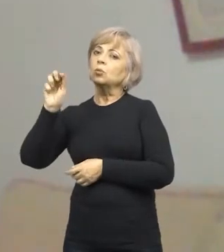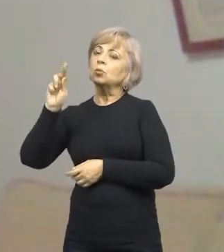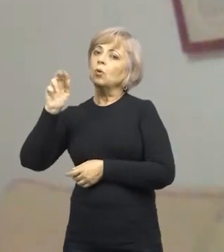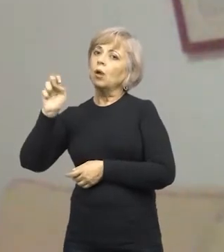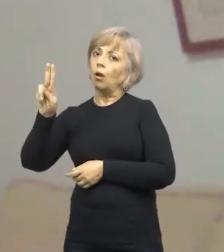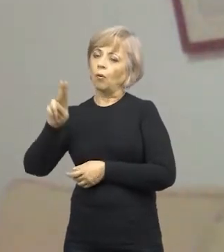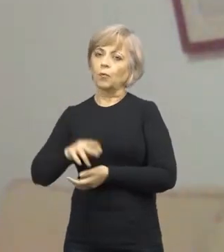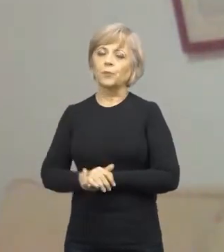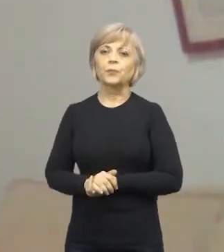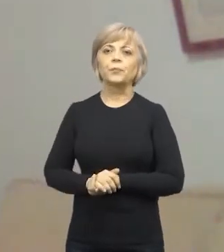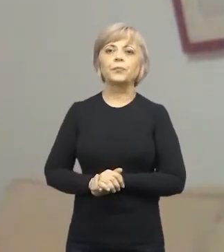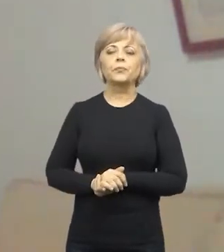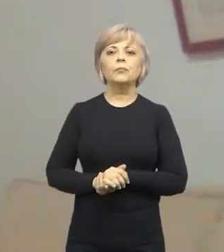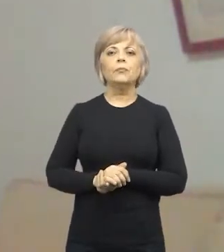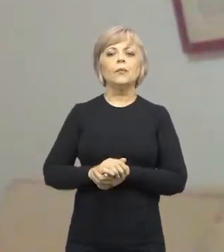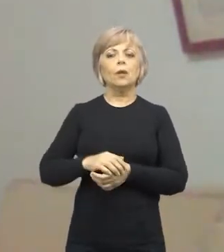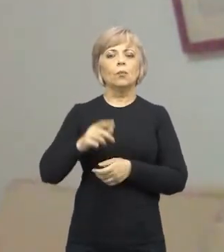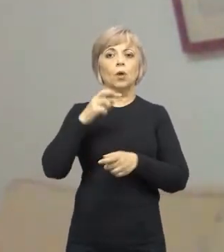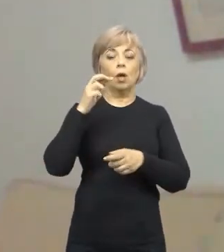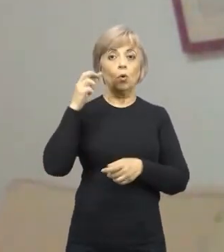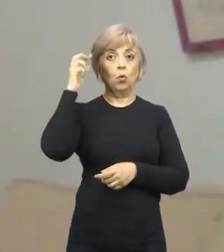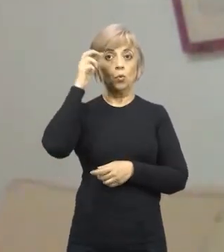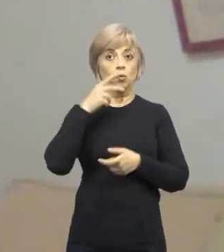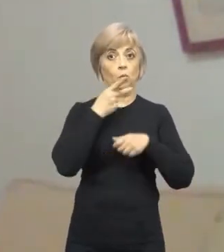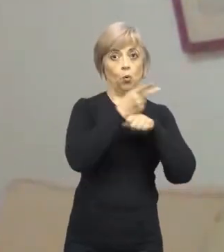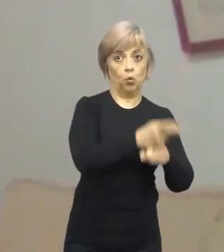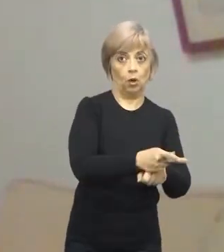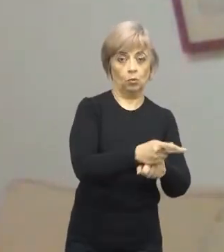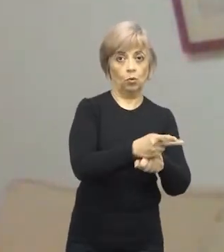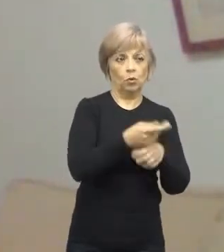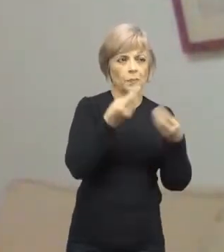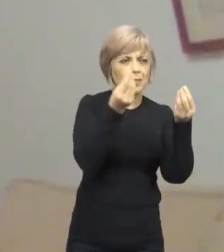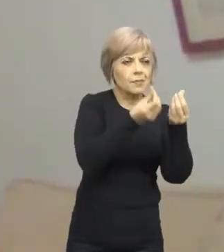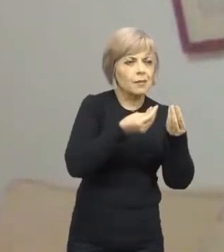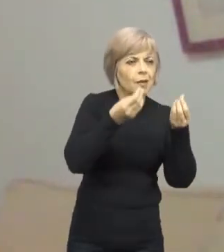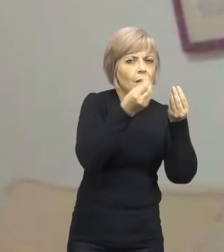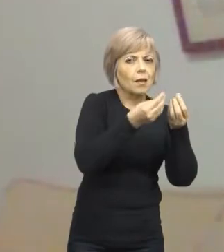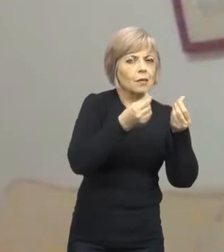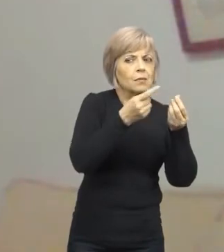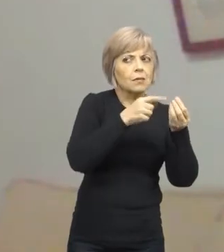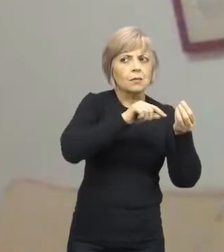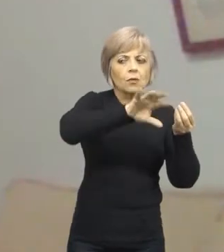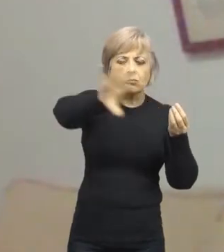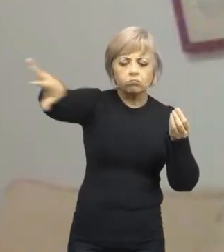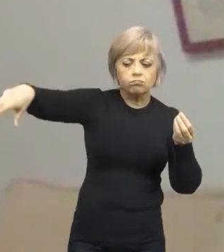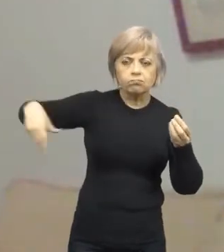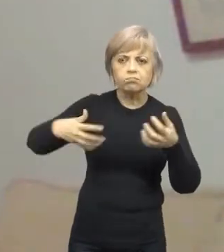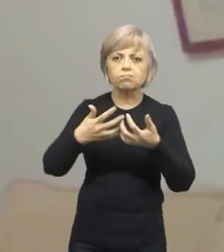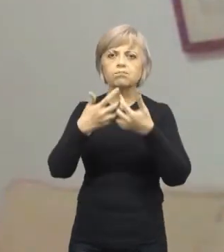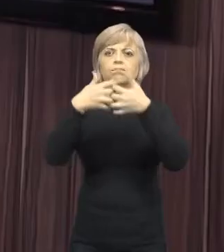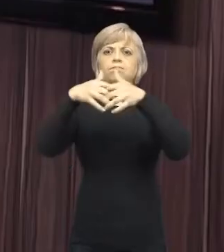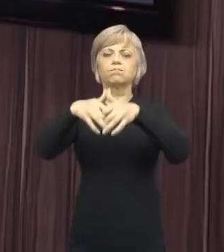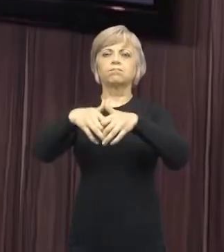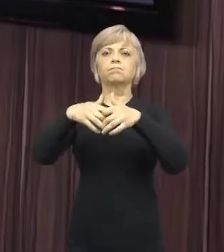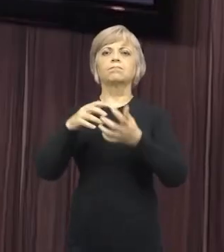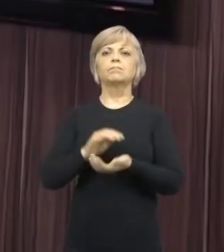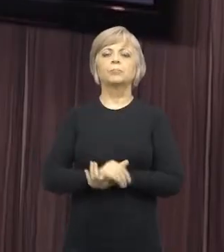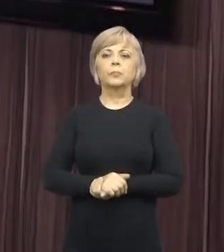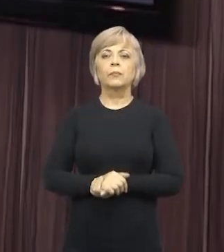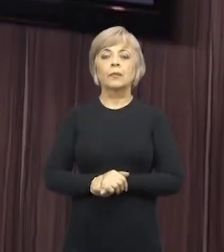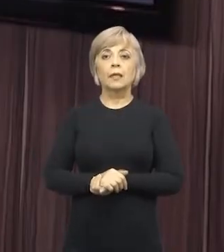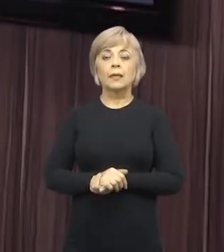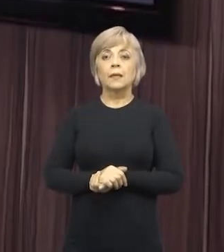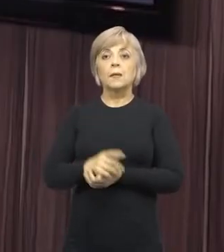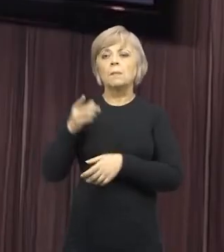procuradores, com essa sensibilização para a unidade institucional. Agora, entrando